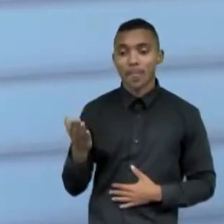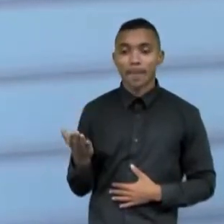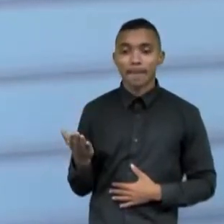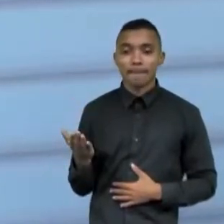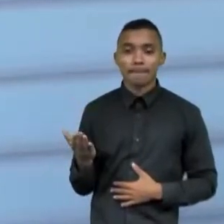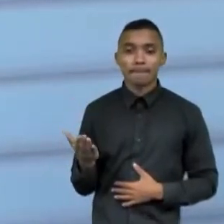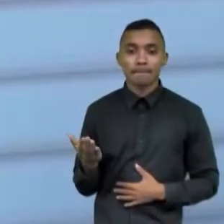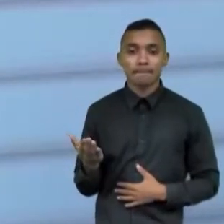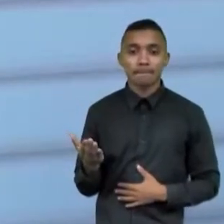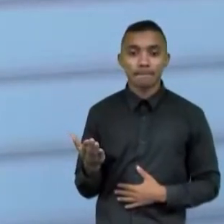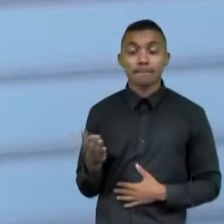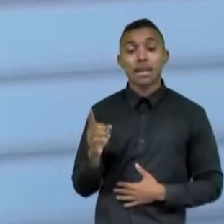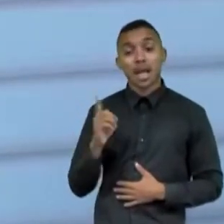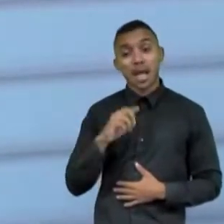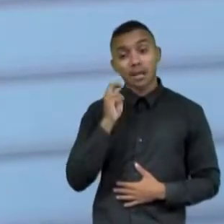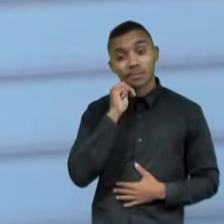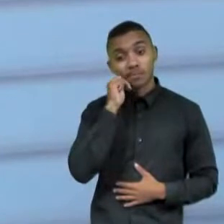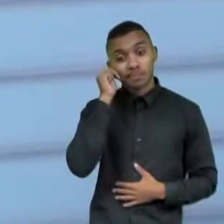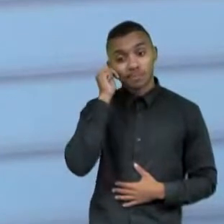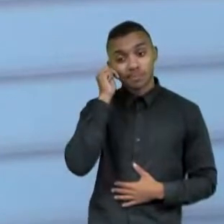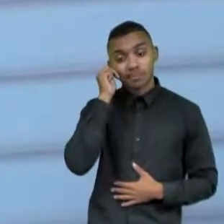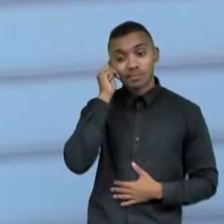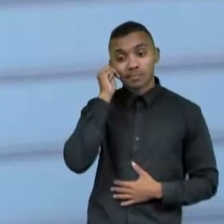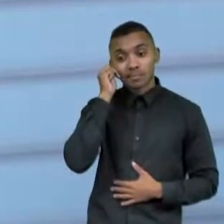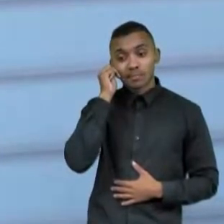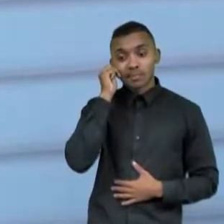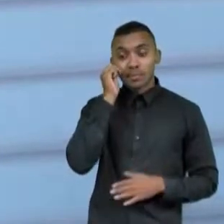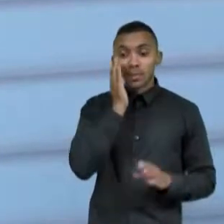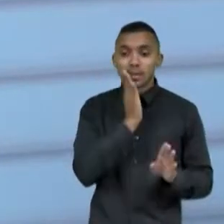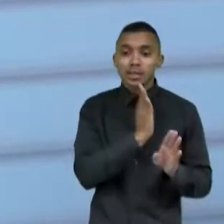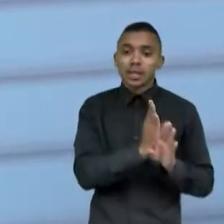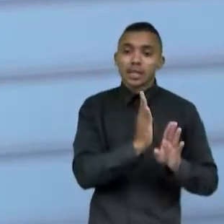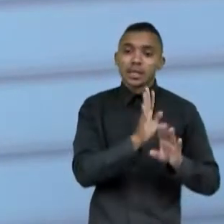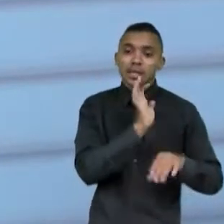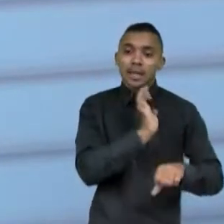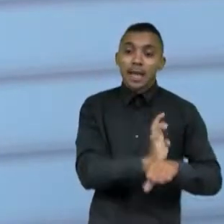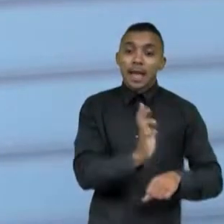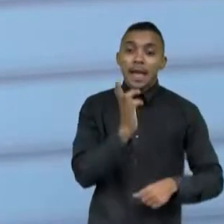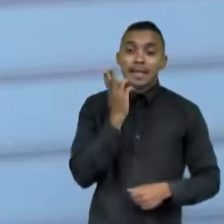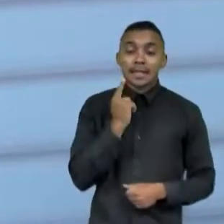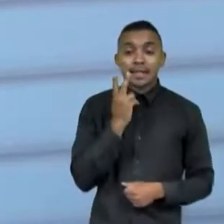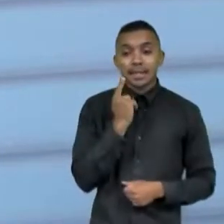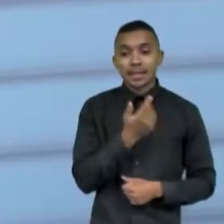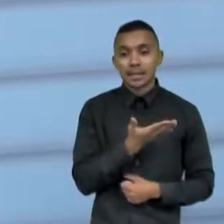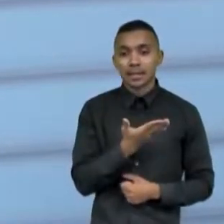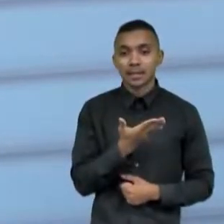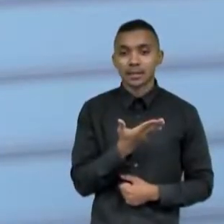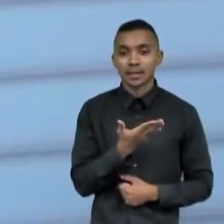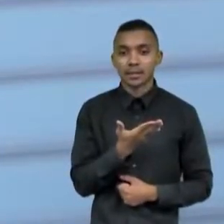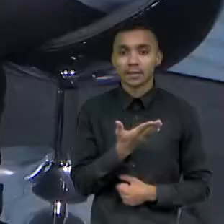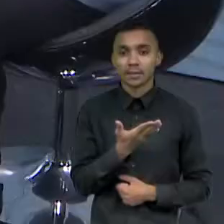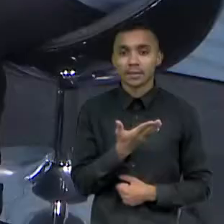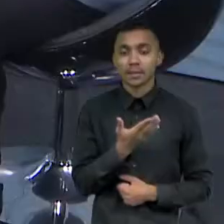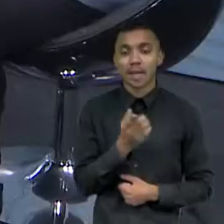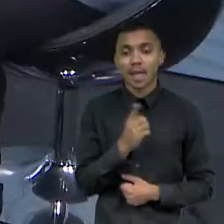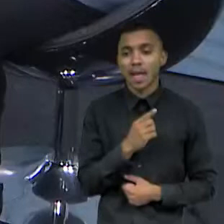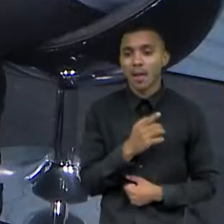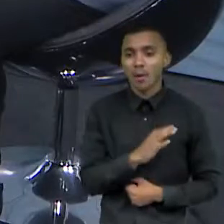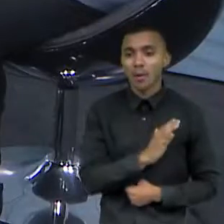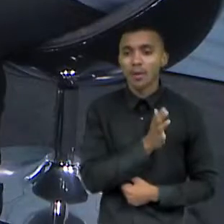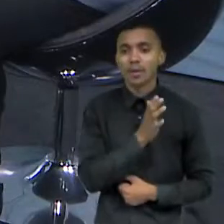que é um pouco vergonhoso aqui para o nosso estado a gente ter isso numa sentença judicial,